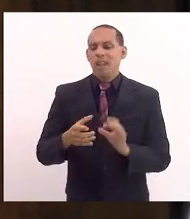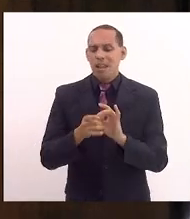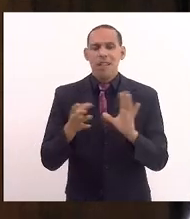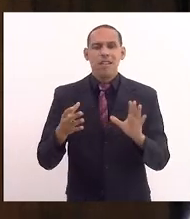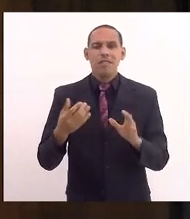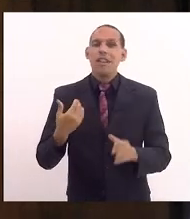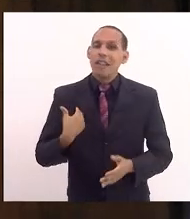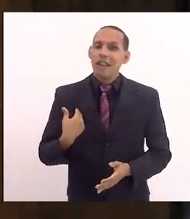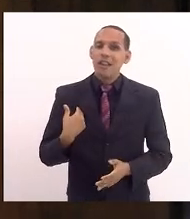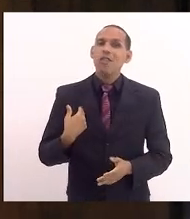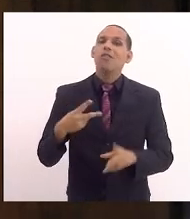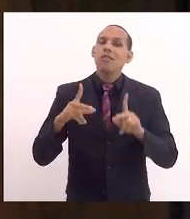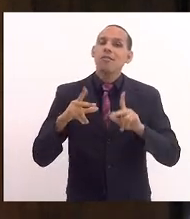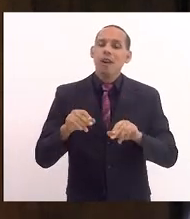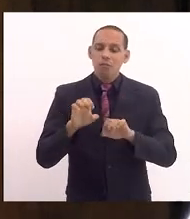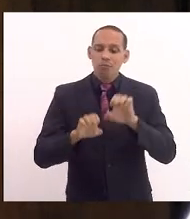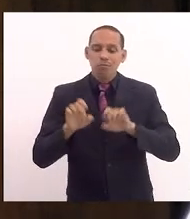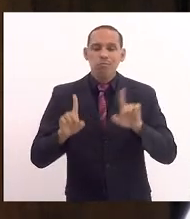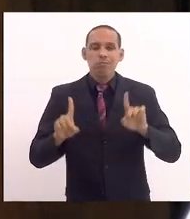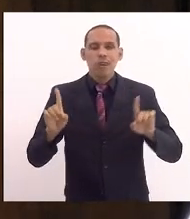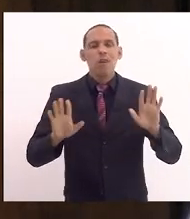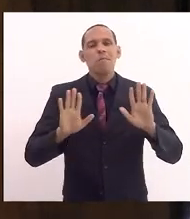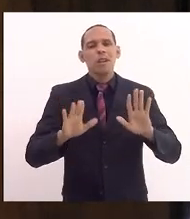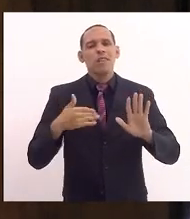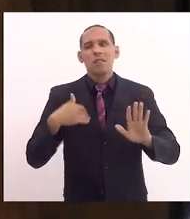Virei, sou estatística, mas peço a Deus